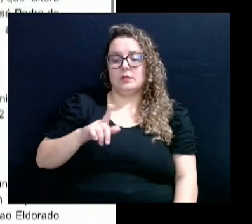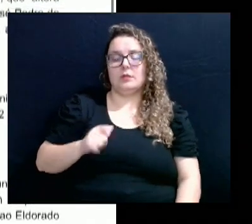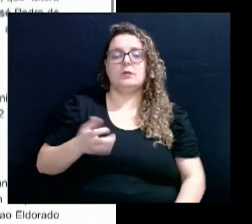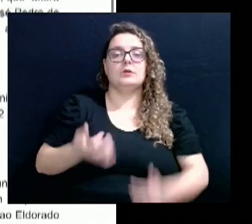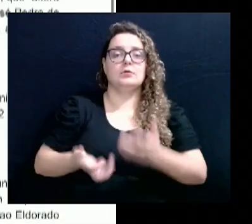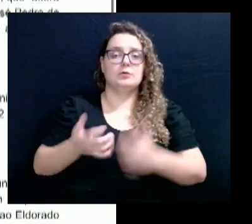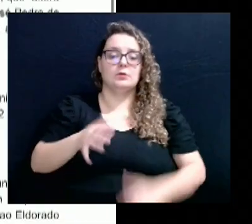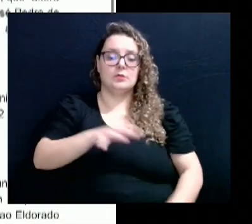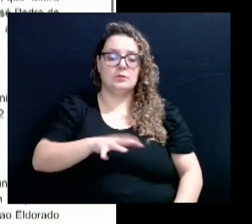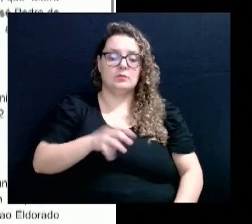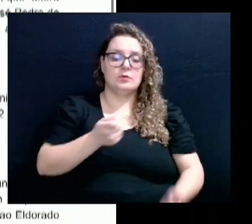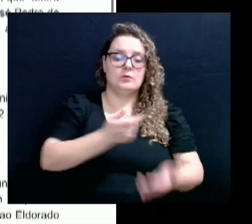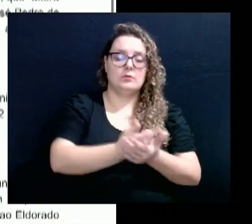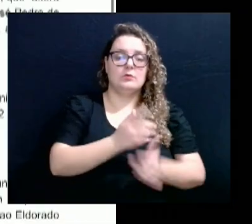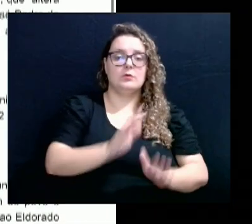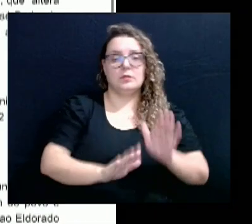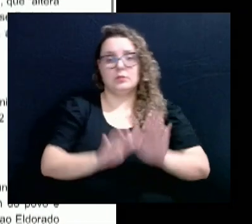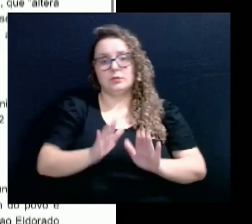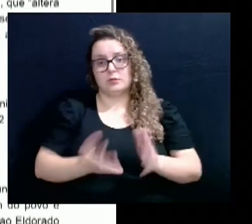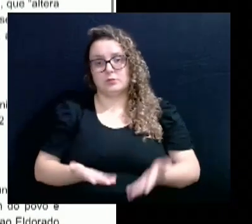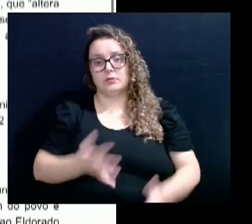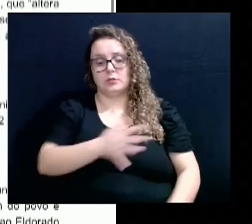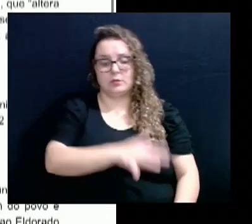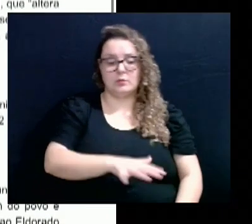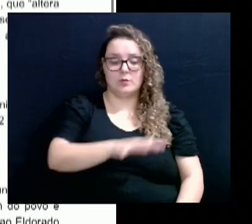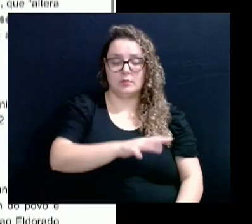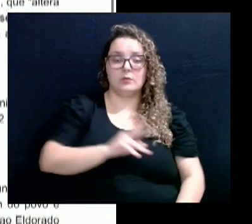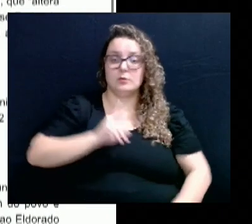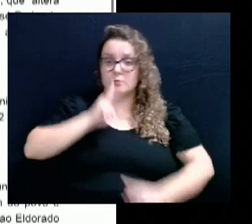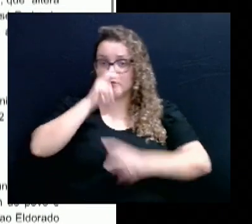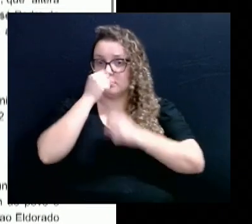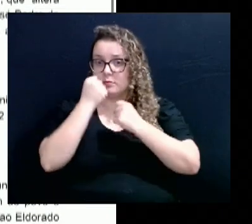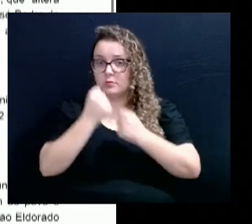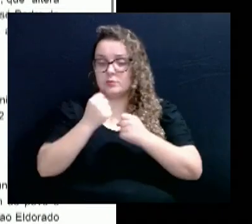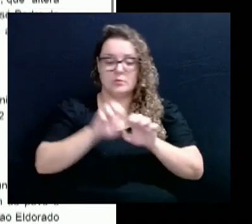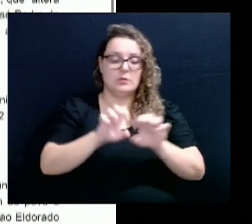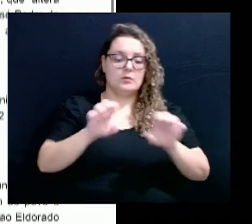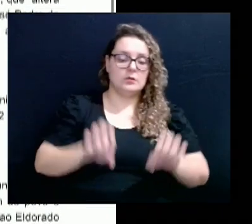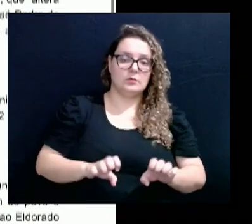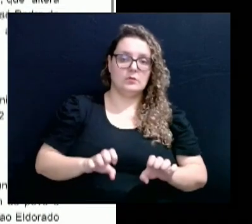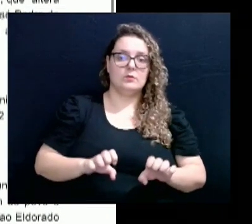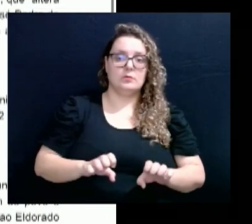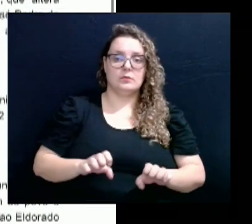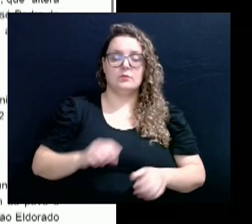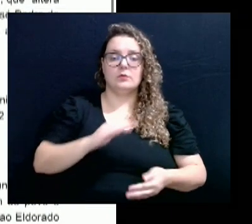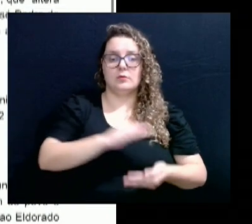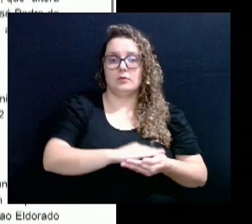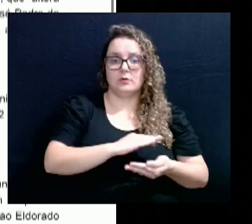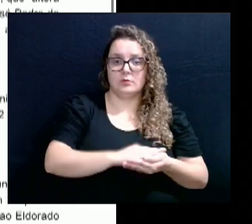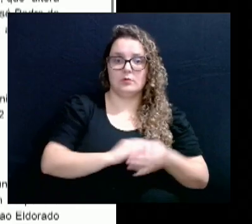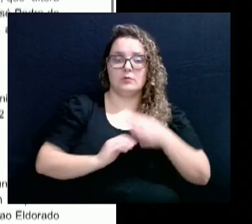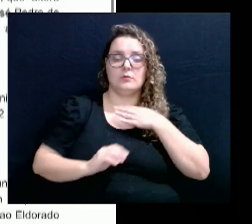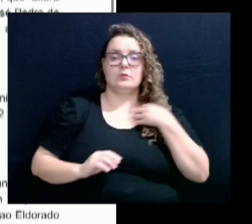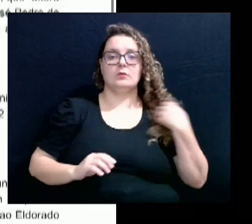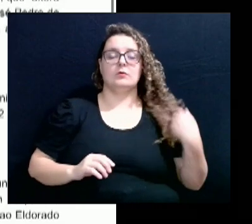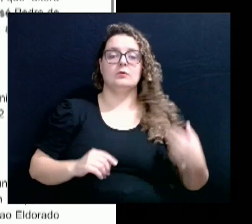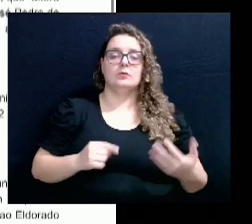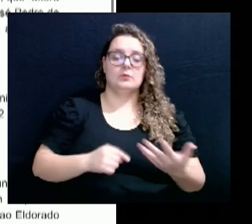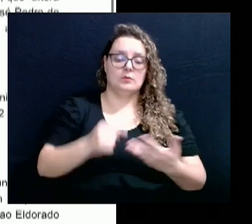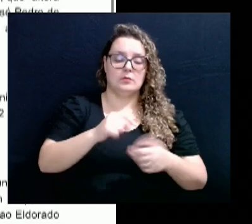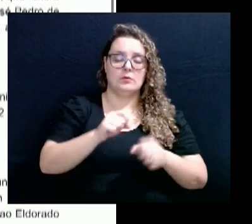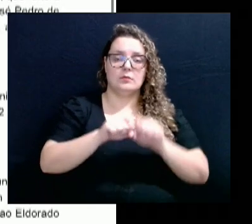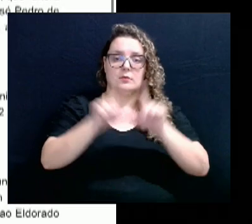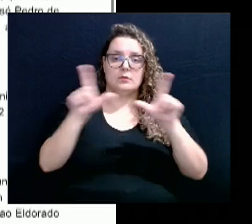e licitação, além de fortalecer a estrutura da fundação. Entre os pontos destacados estão a adequação